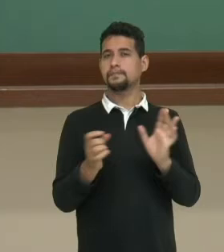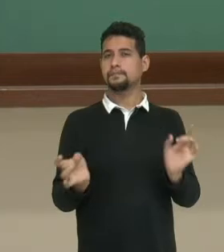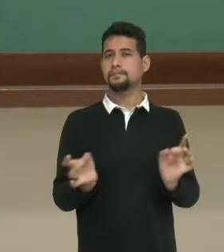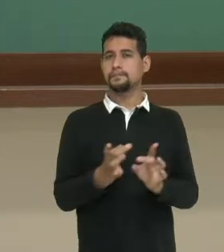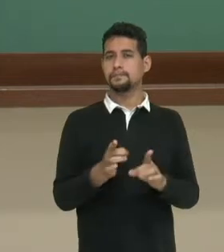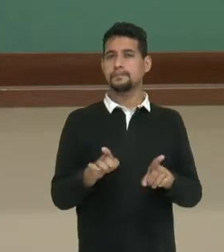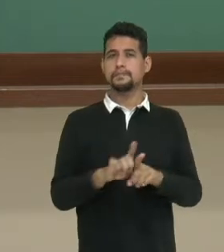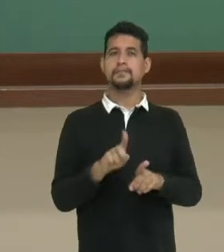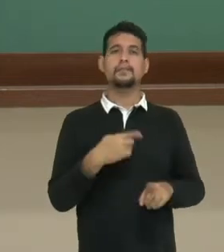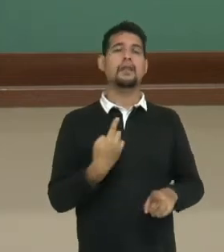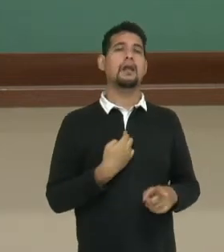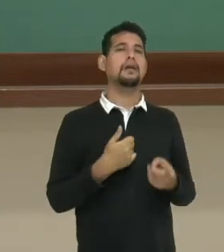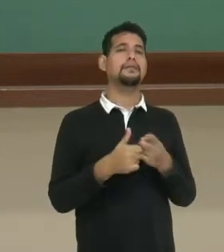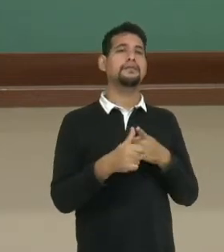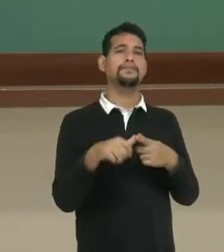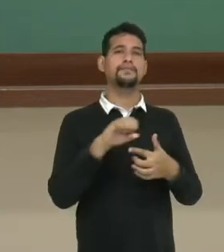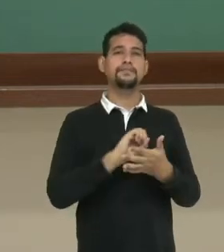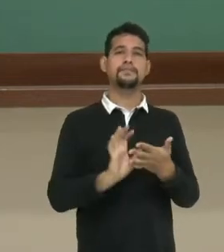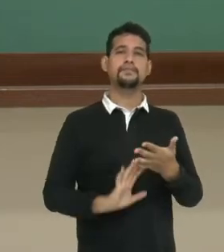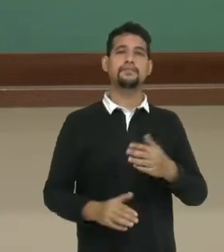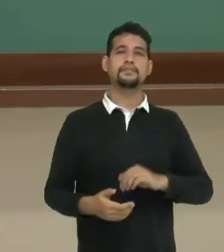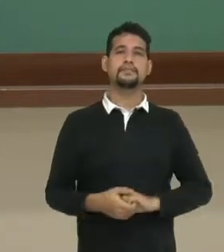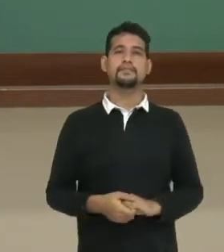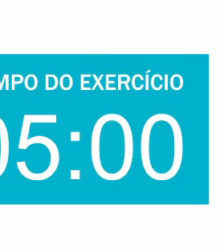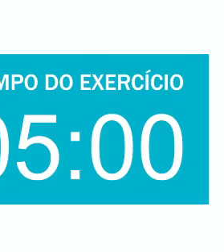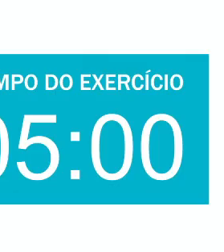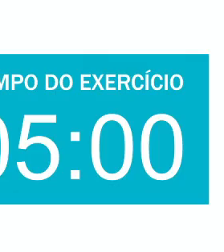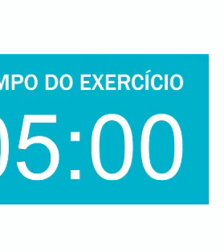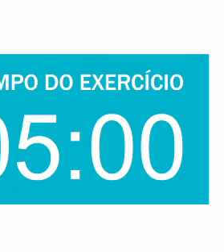aí a nossa primeira atividade.